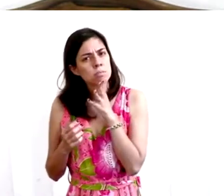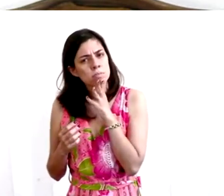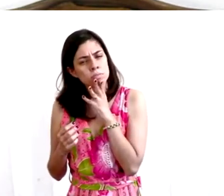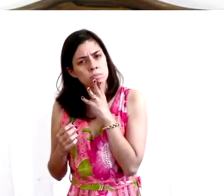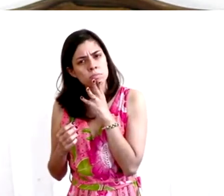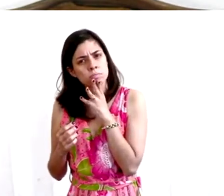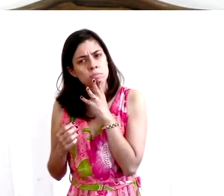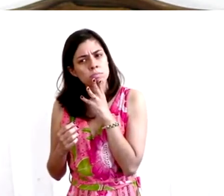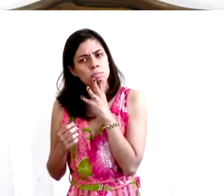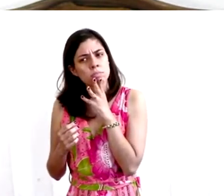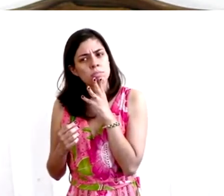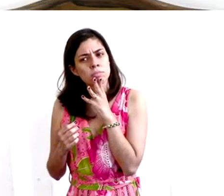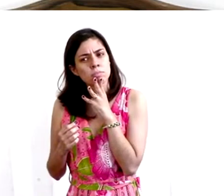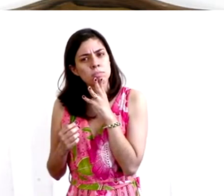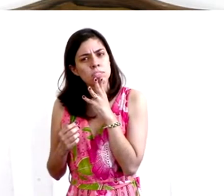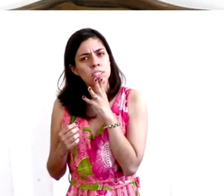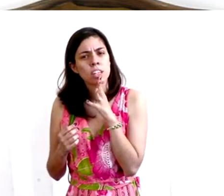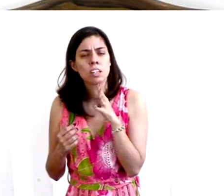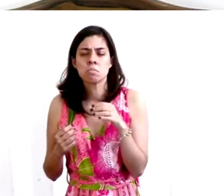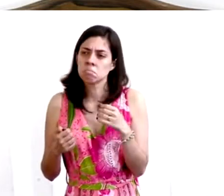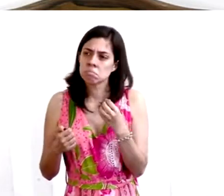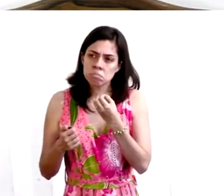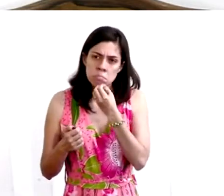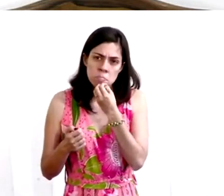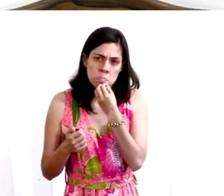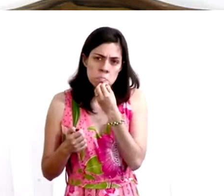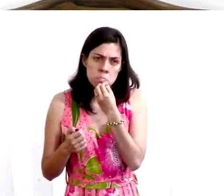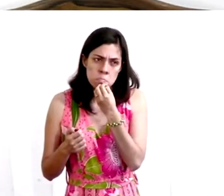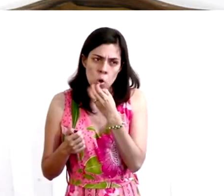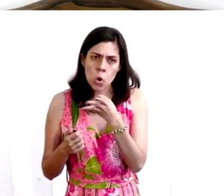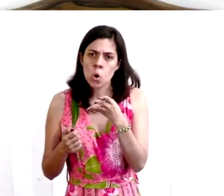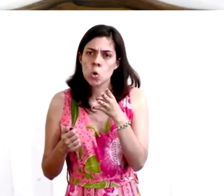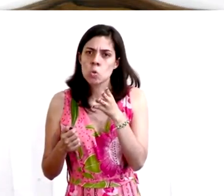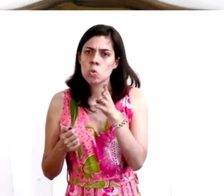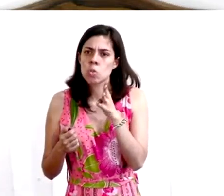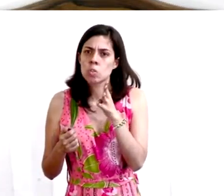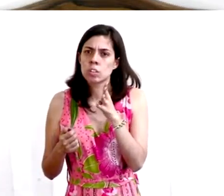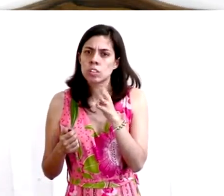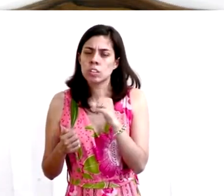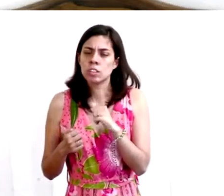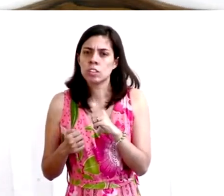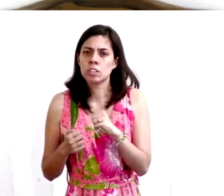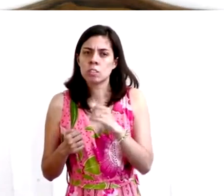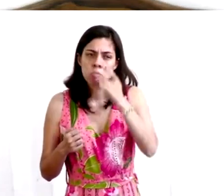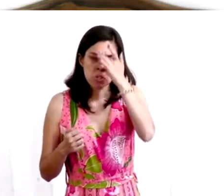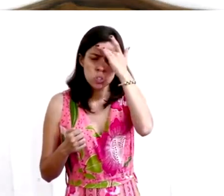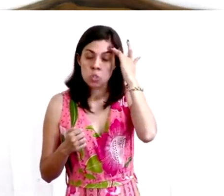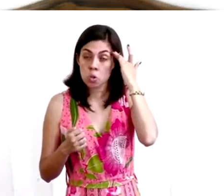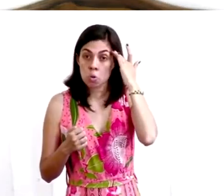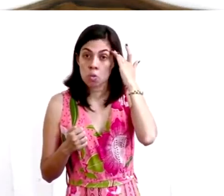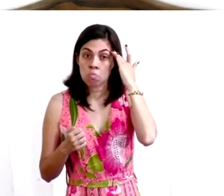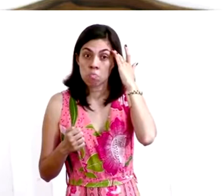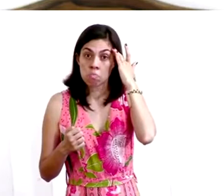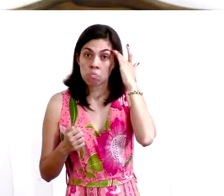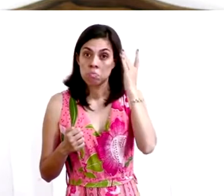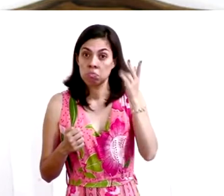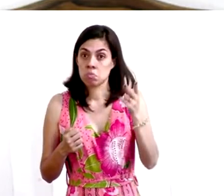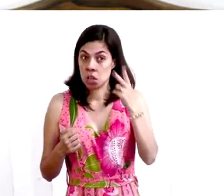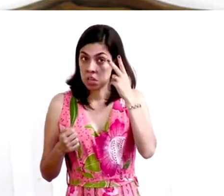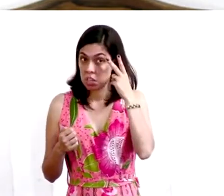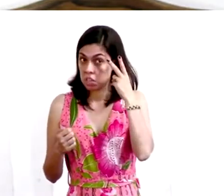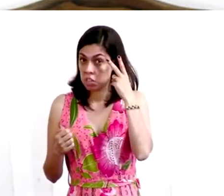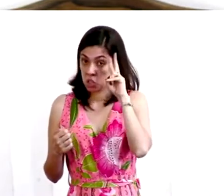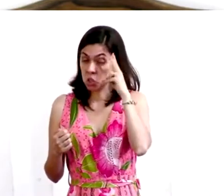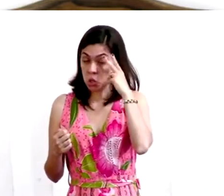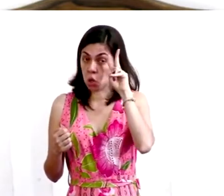tocá-lo talvez, para que eu pudesse estar lá numa das suas mensagens, quando ele pregou o Sermão do Monte,